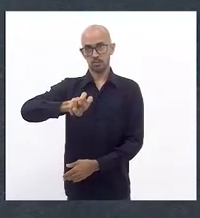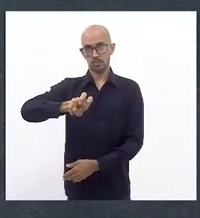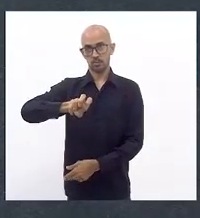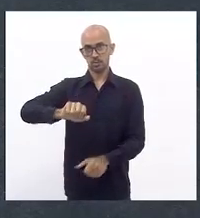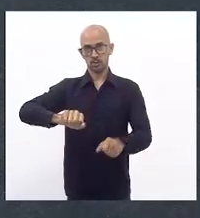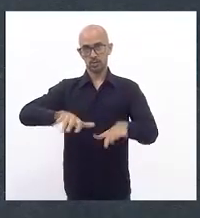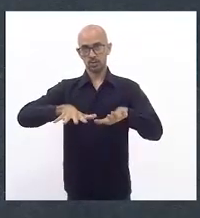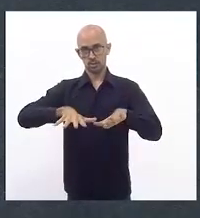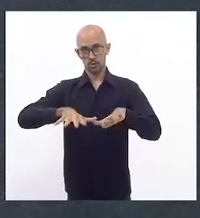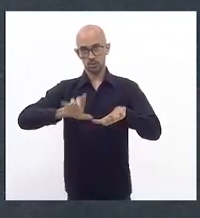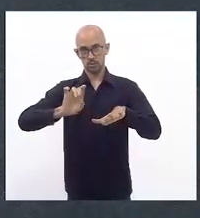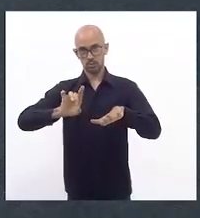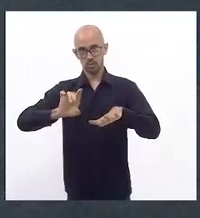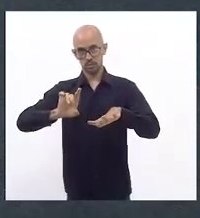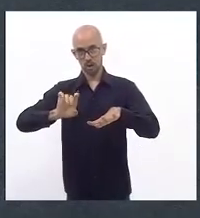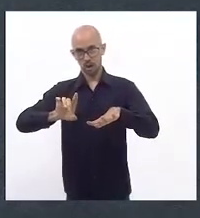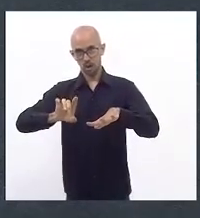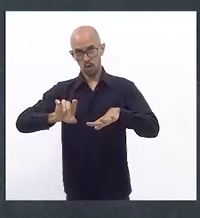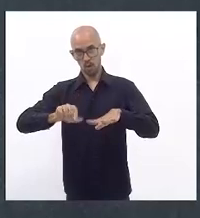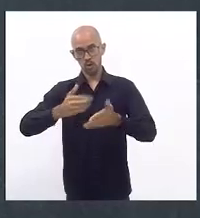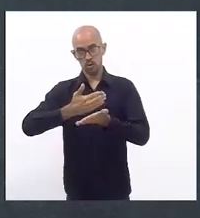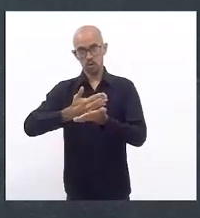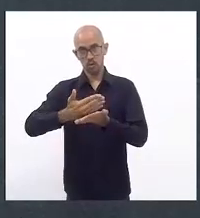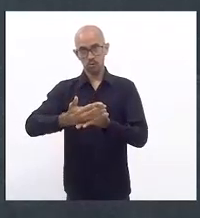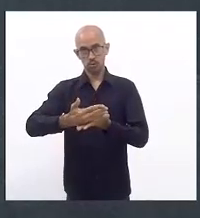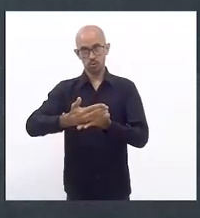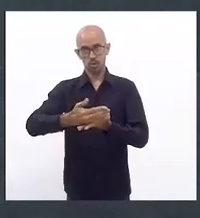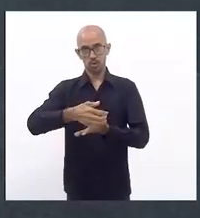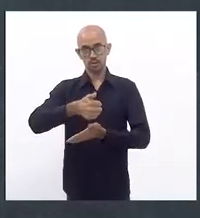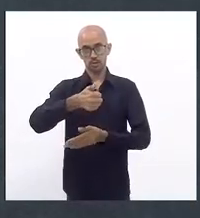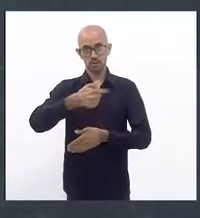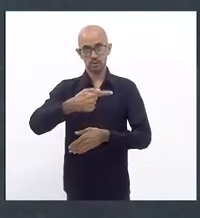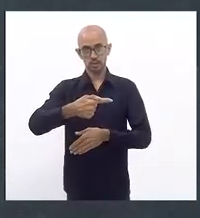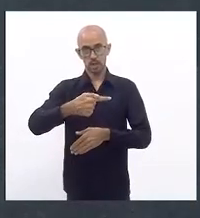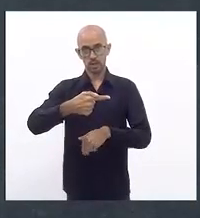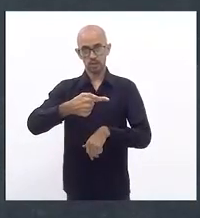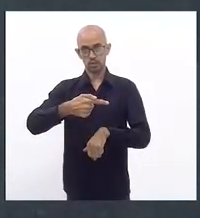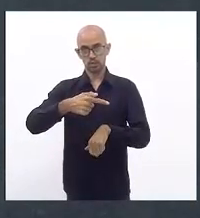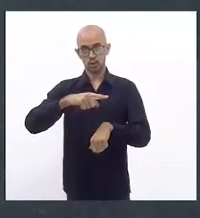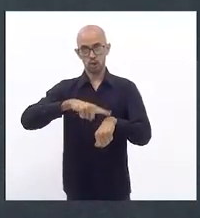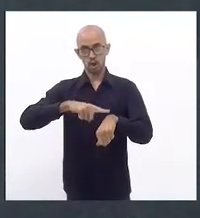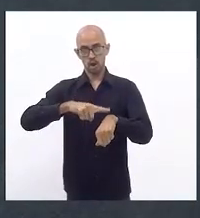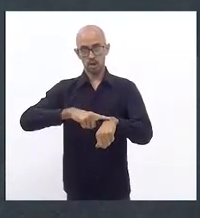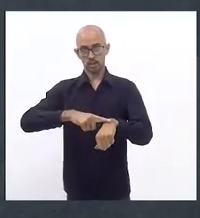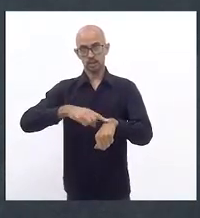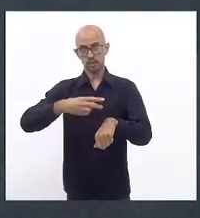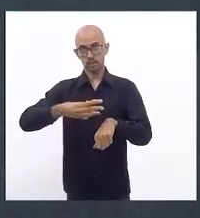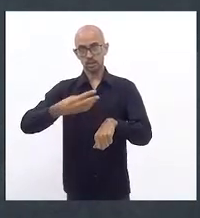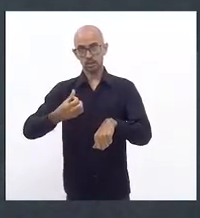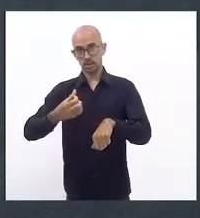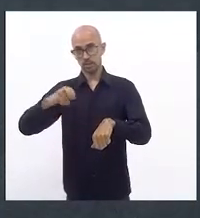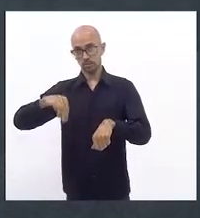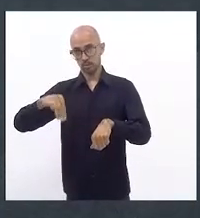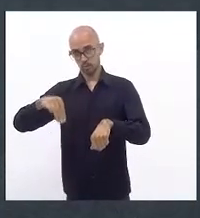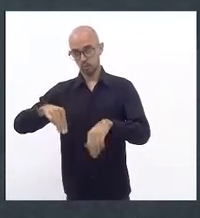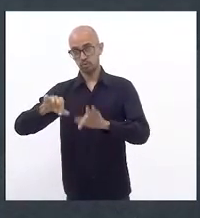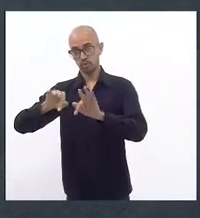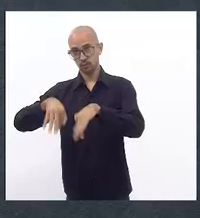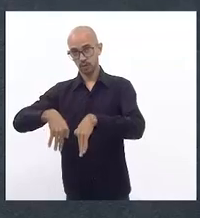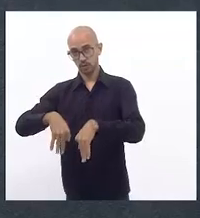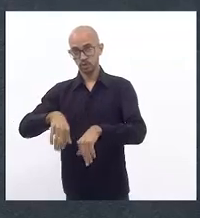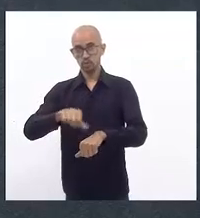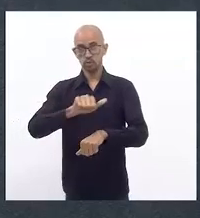centésima nonagésima quinta sessão extraordinária, que é iniciada às 17 horas e 36 minutos e encerrou-se